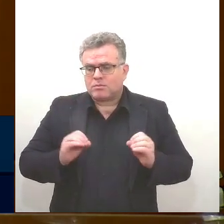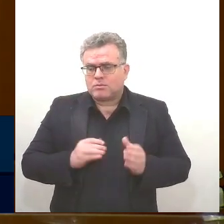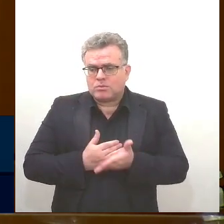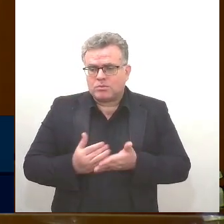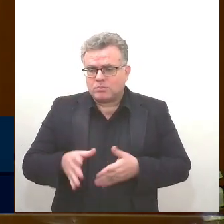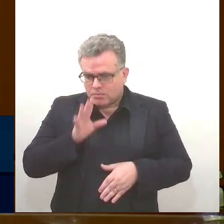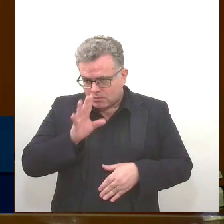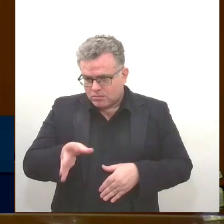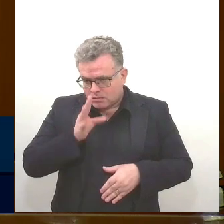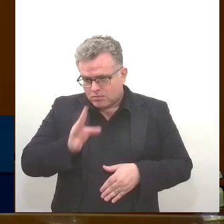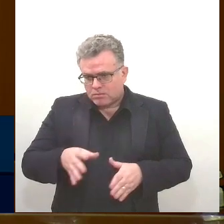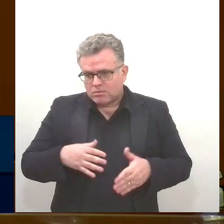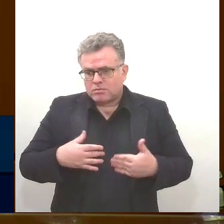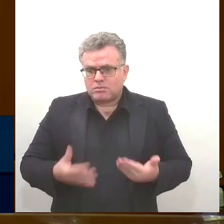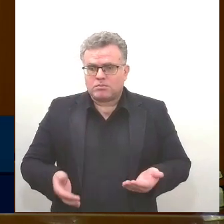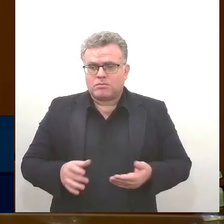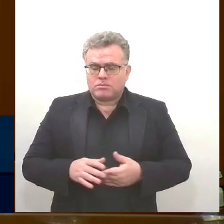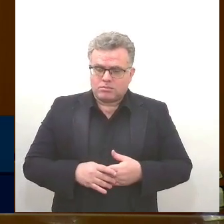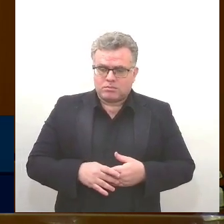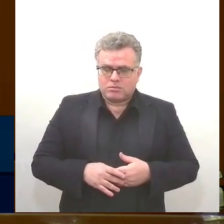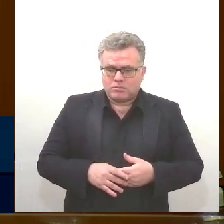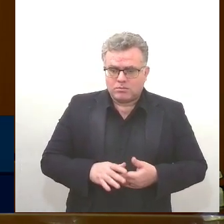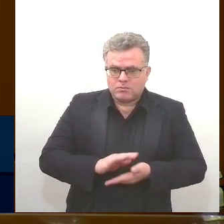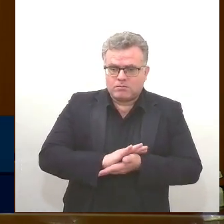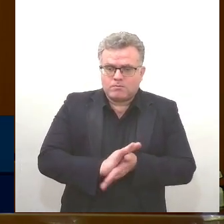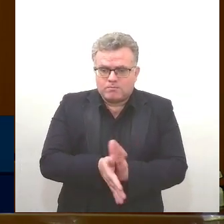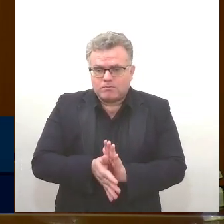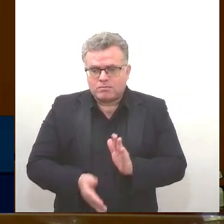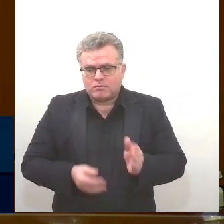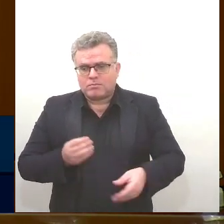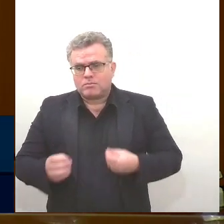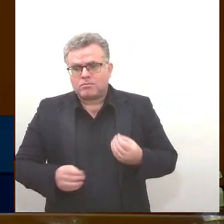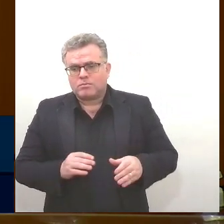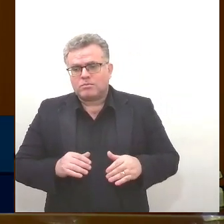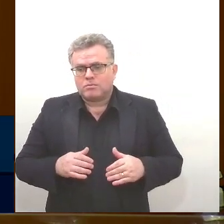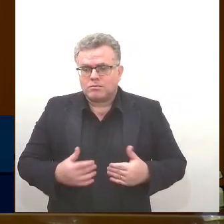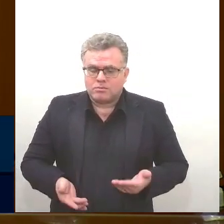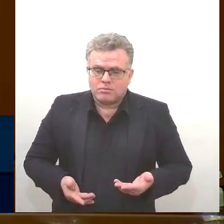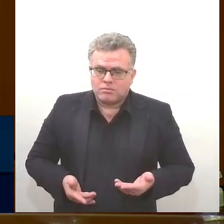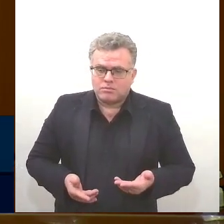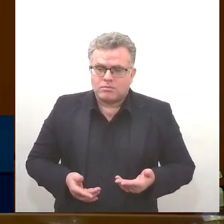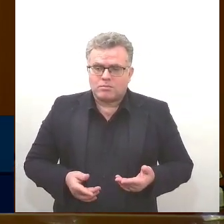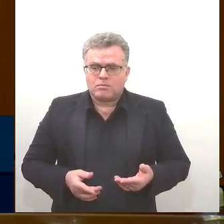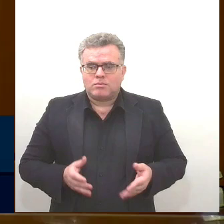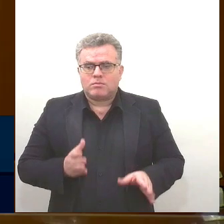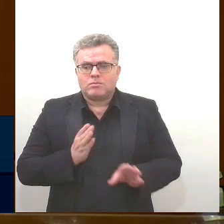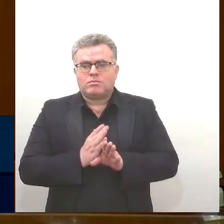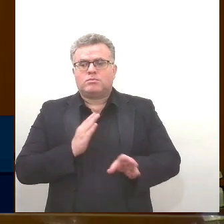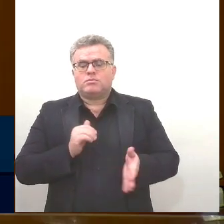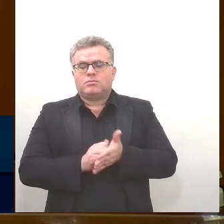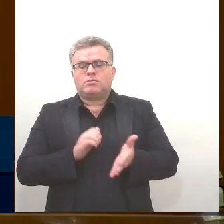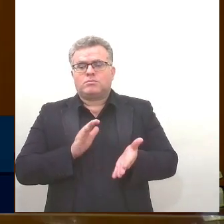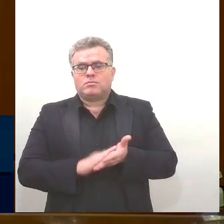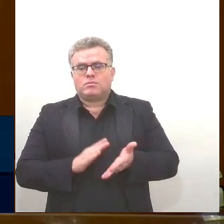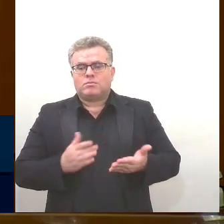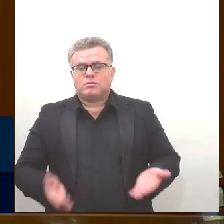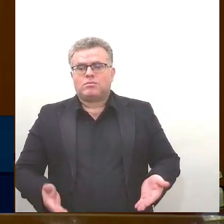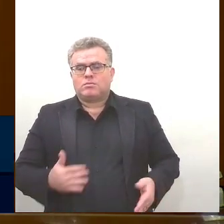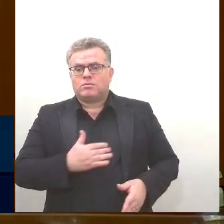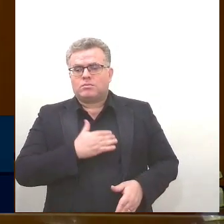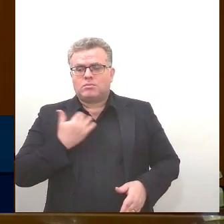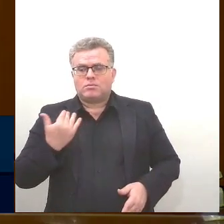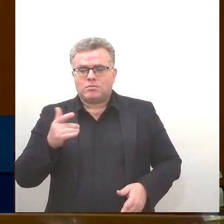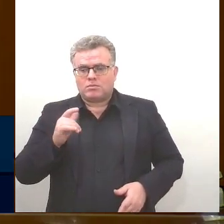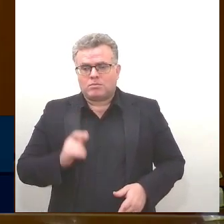começa a vir as ofensas aí começa a vir deputada linda as ameaças de morte de tomar uma surra de